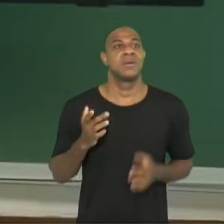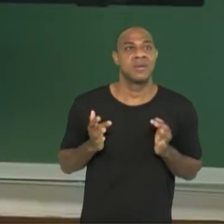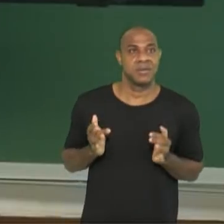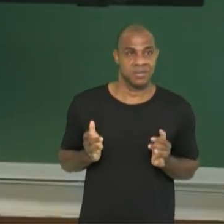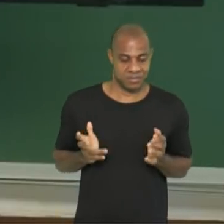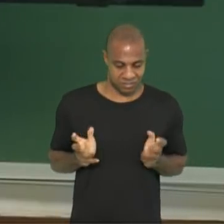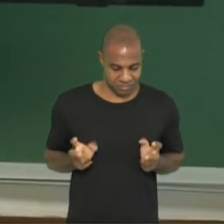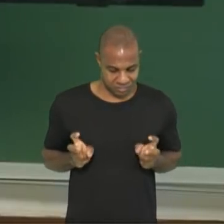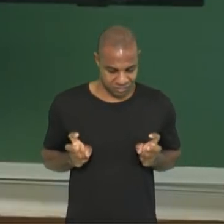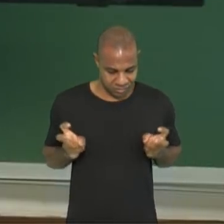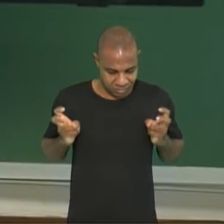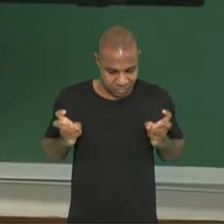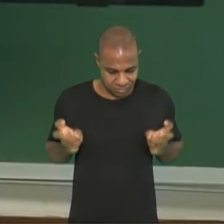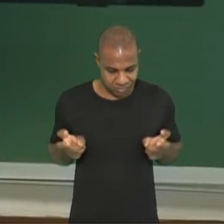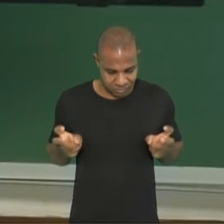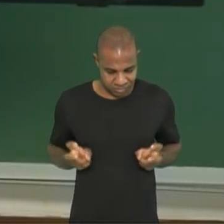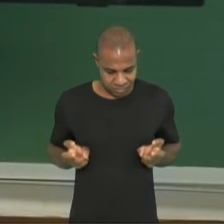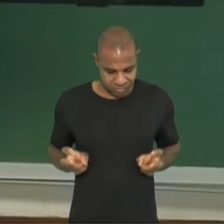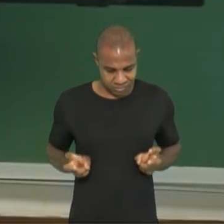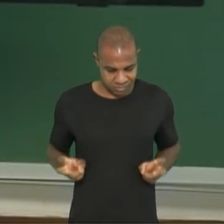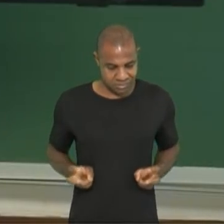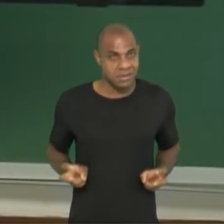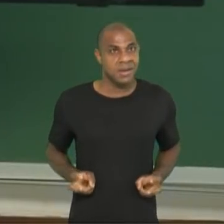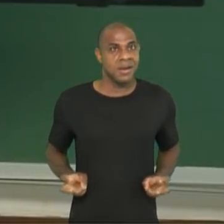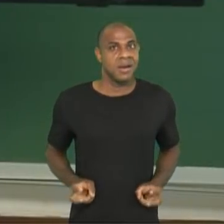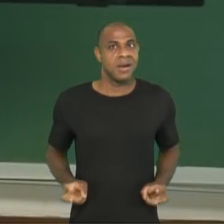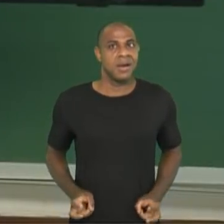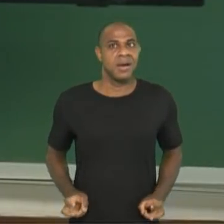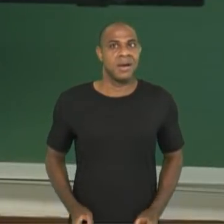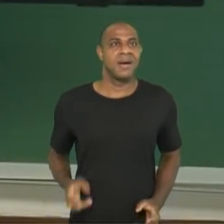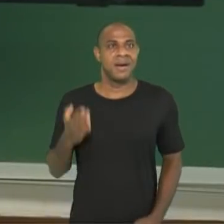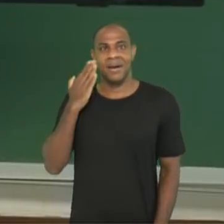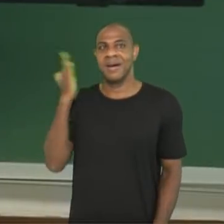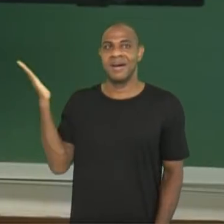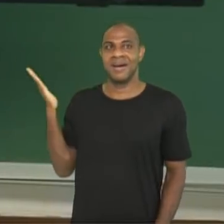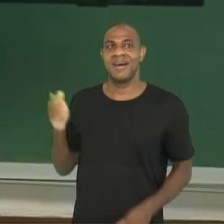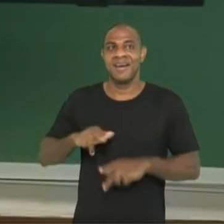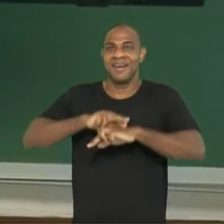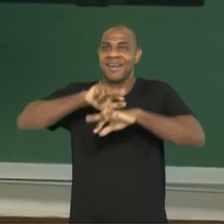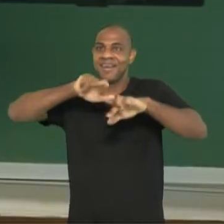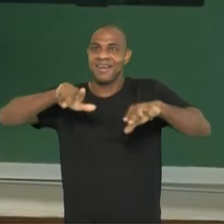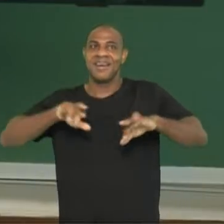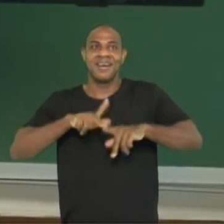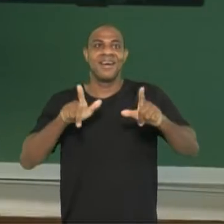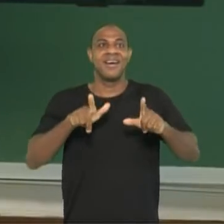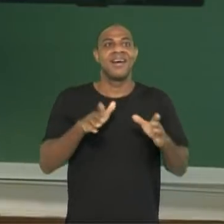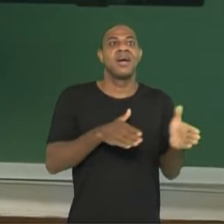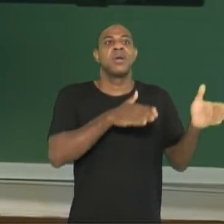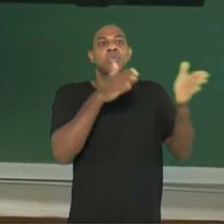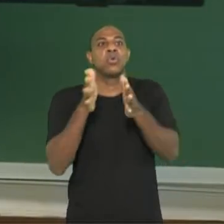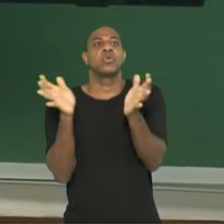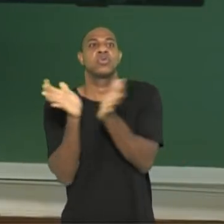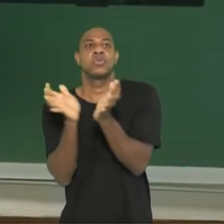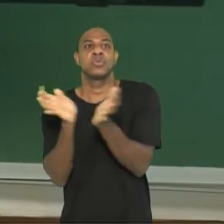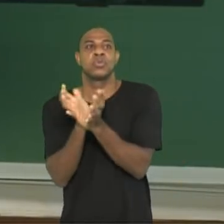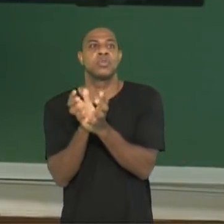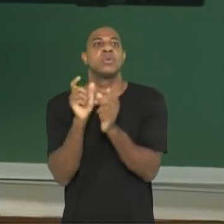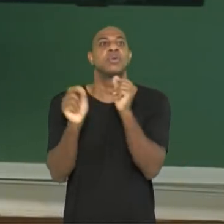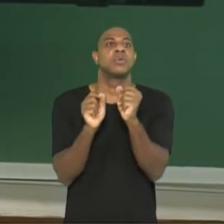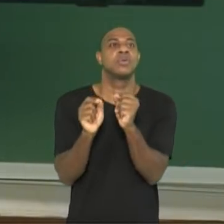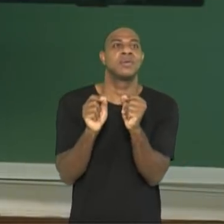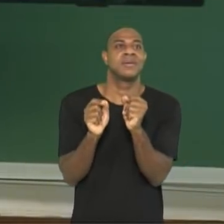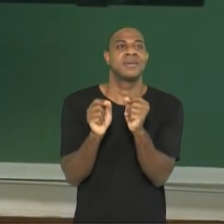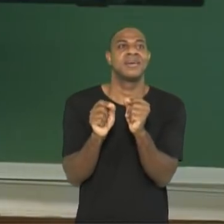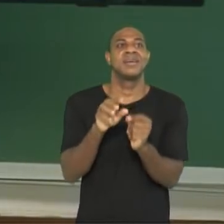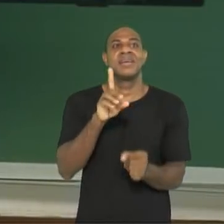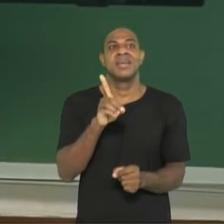cada segmento do corpo deles. E isso é o que vai diferenciar eles do outro grupo, que é o grupo